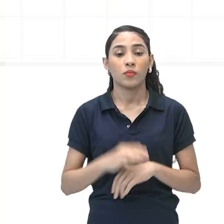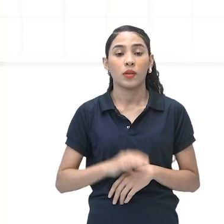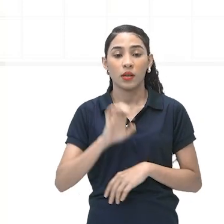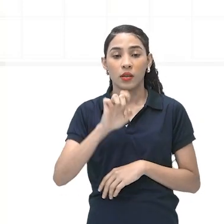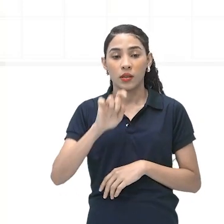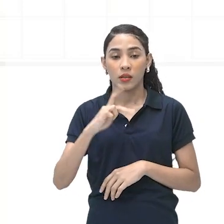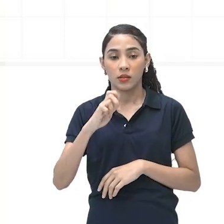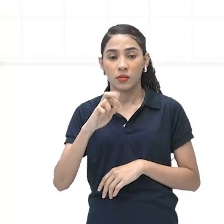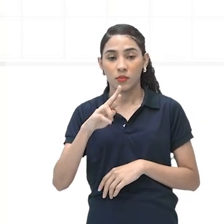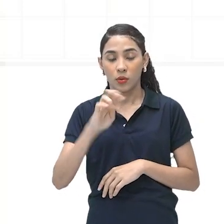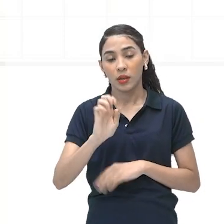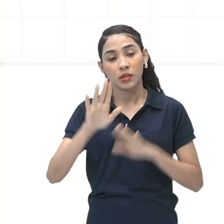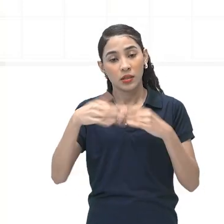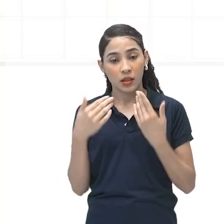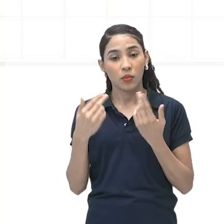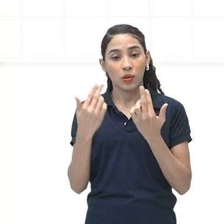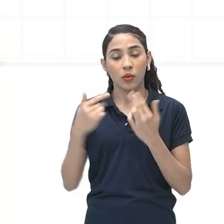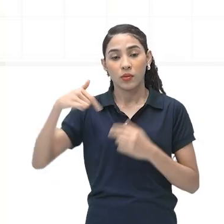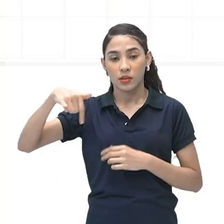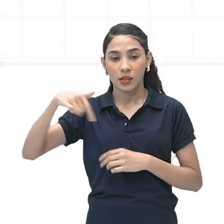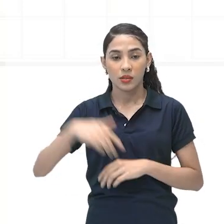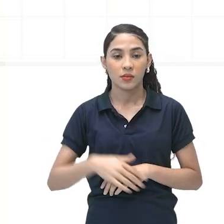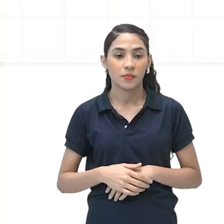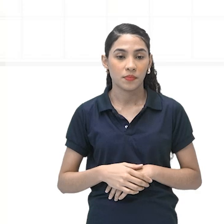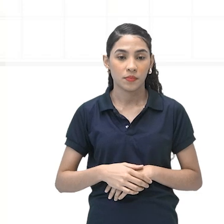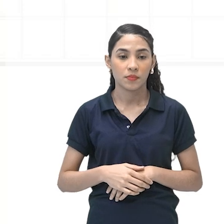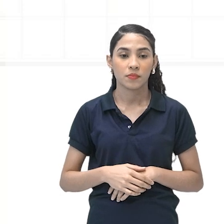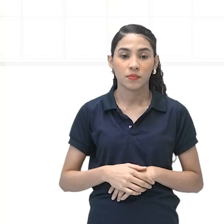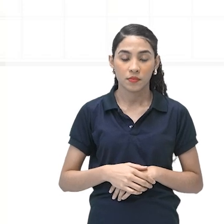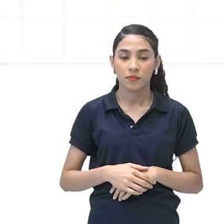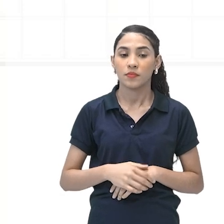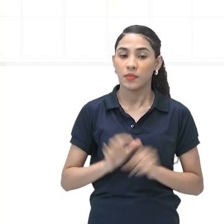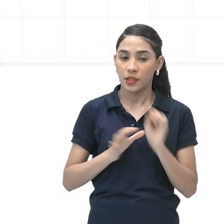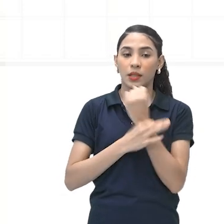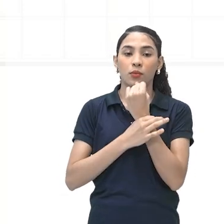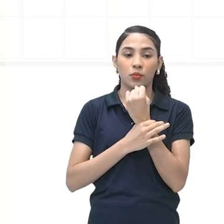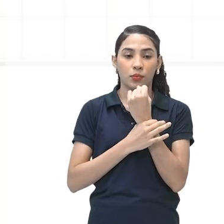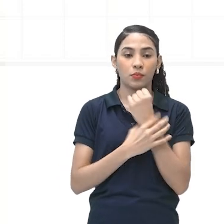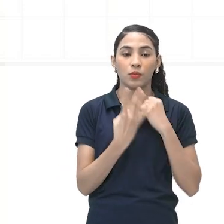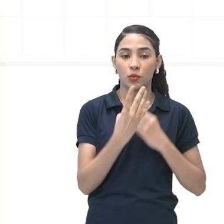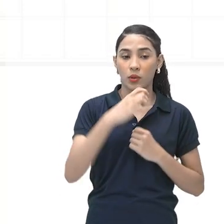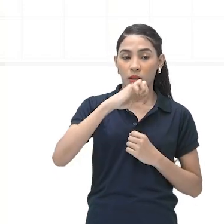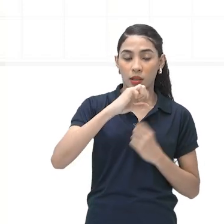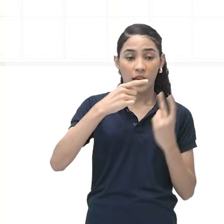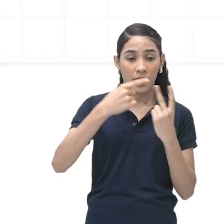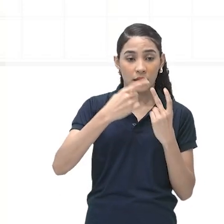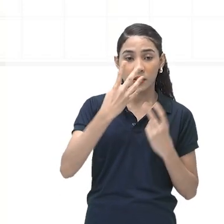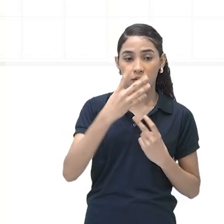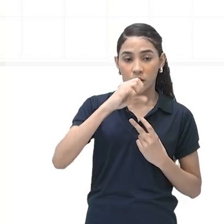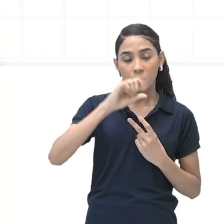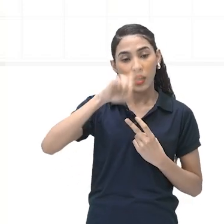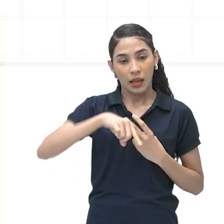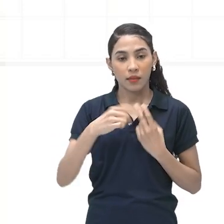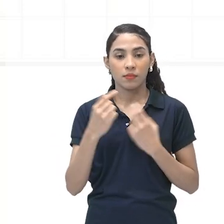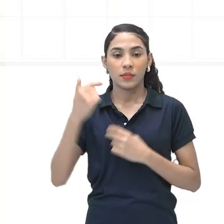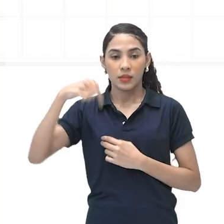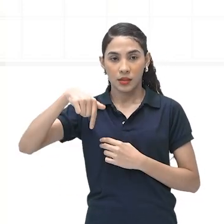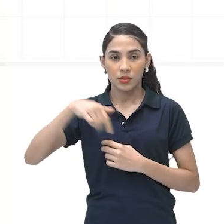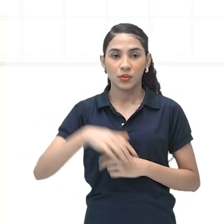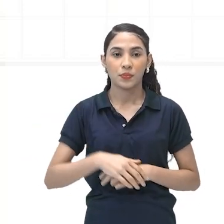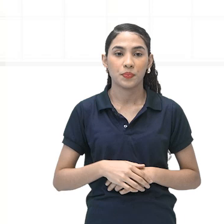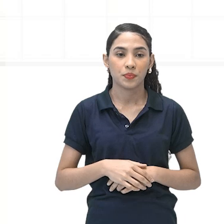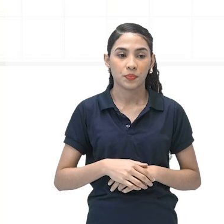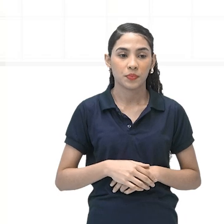esse resultado é 7. Então, a gente pode garantir que a raiz quadrada de 49 é 7. Tudo